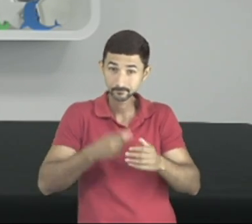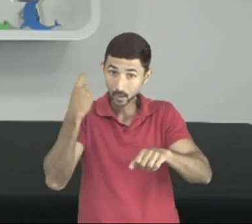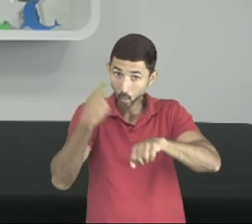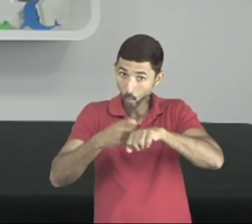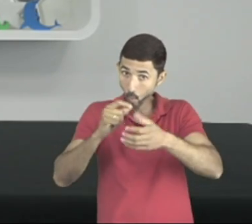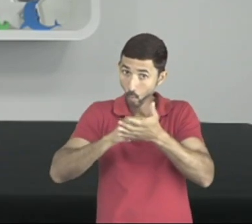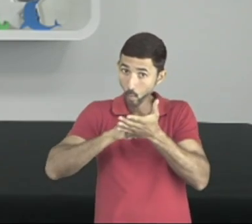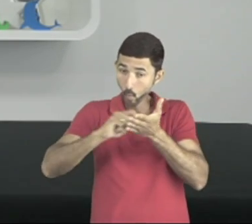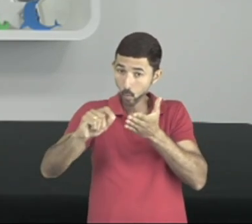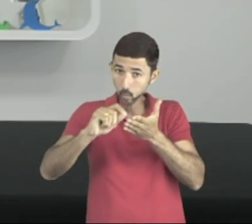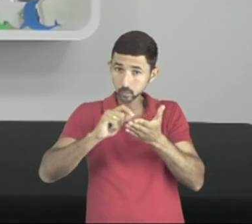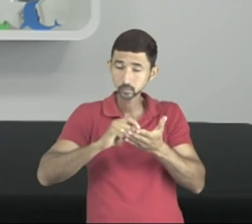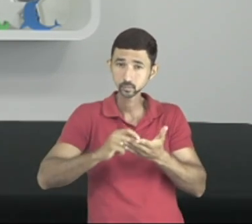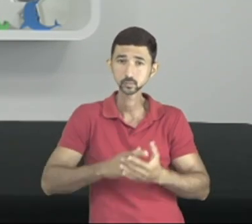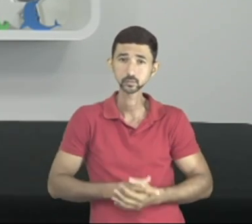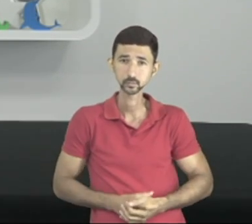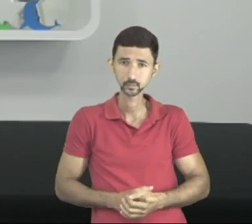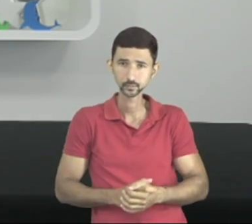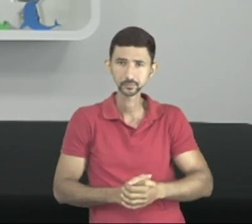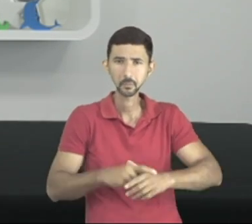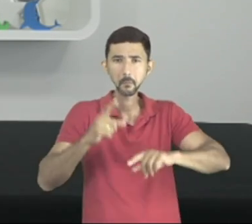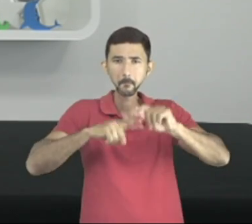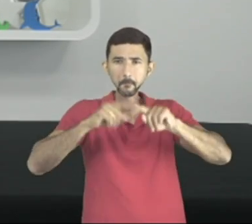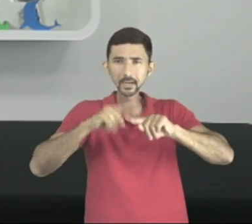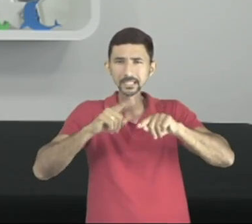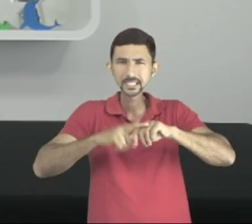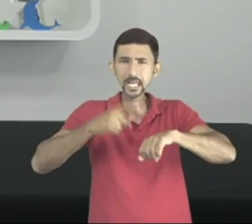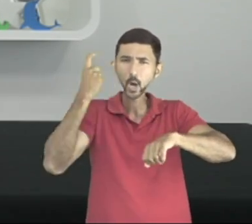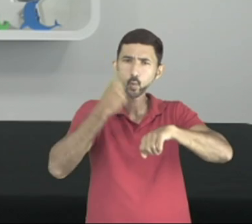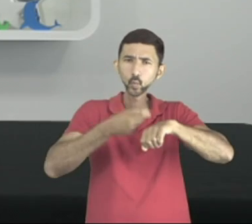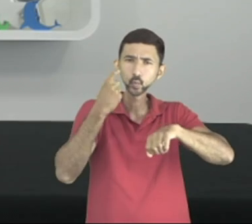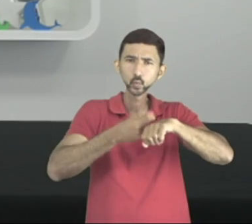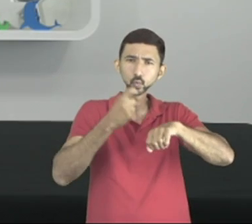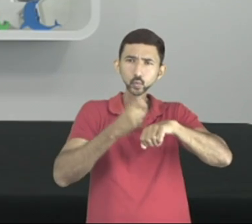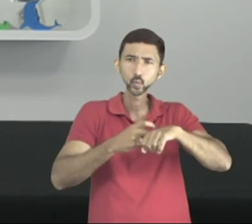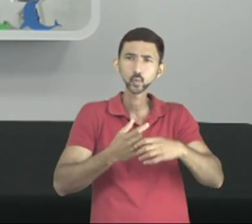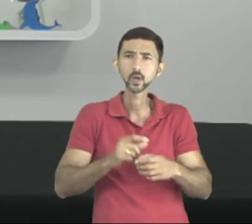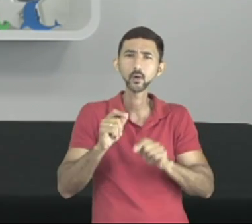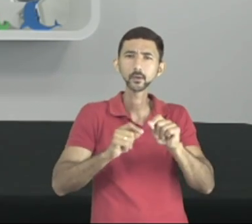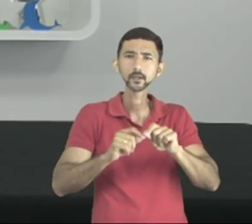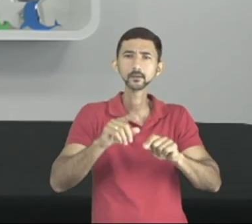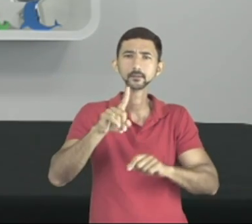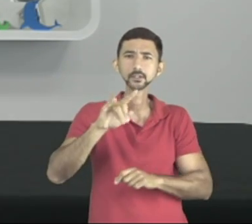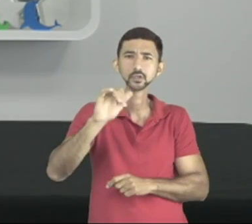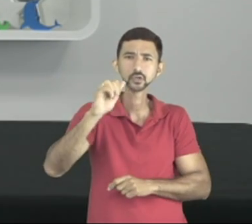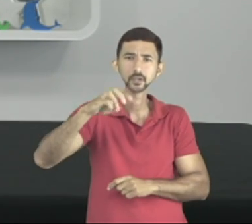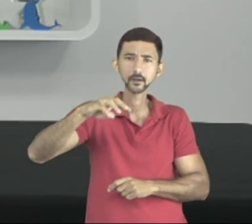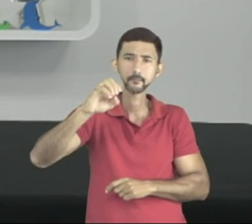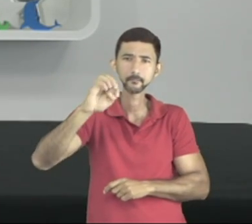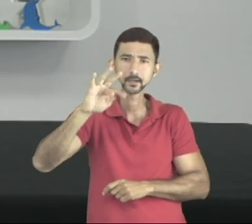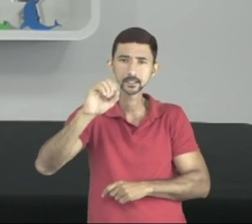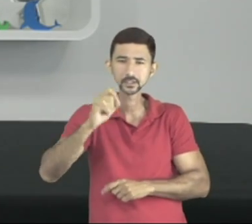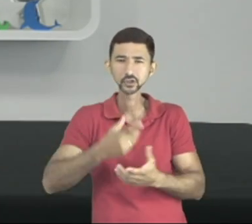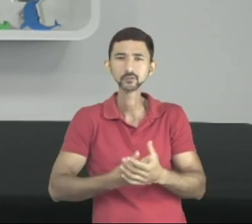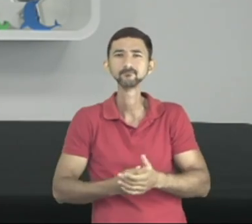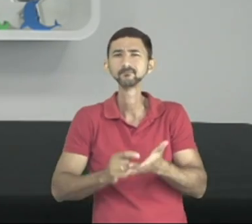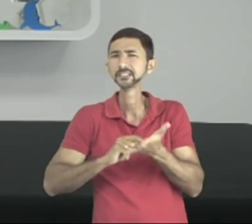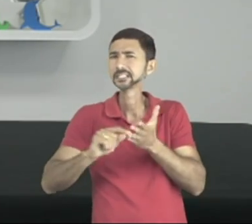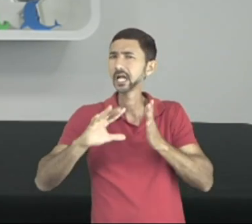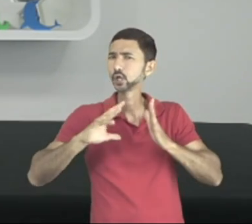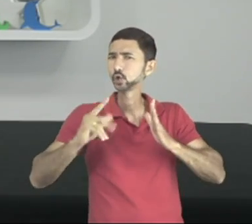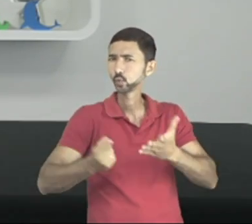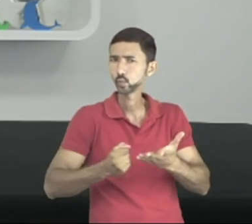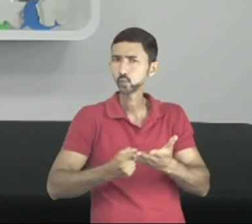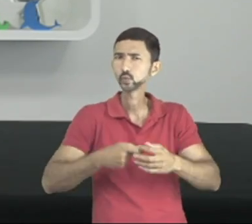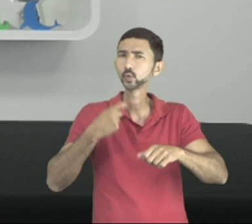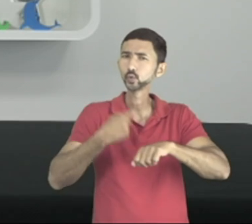Resistência ao risco. A substância mais dura da natureza é o diamante. Ele risca tudo, cara. Tudo.